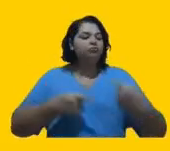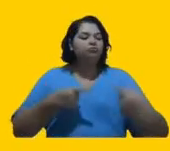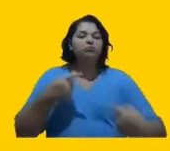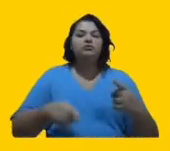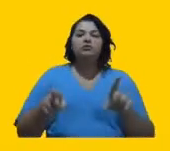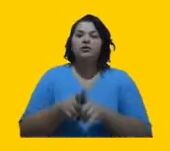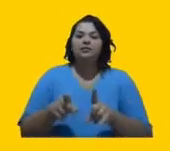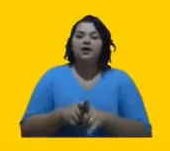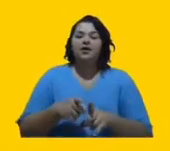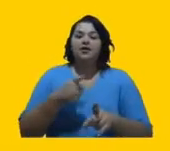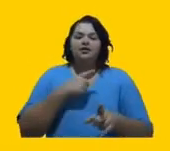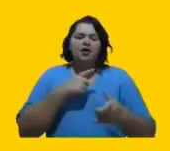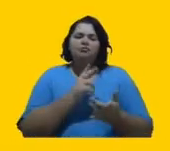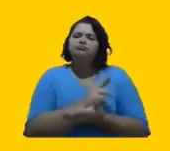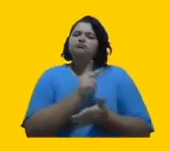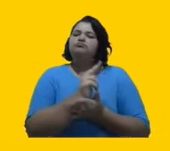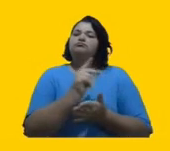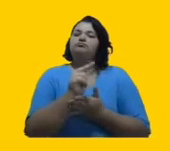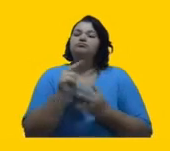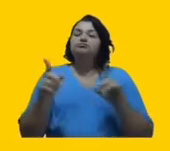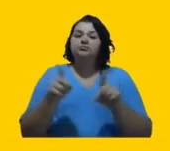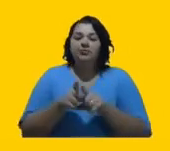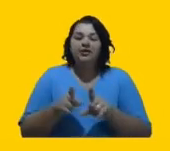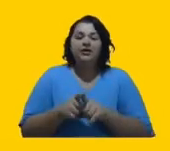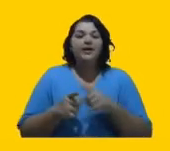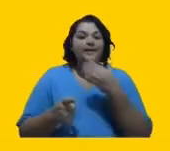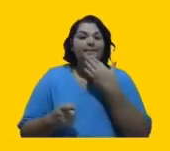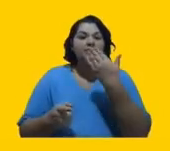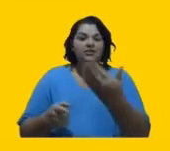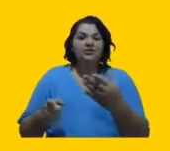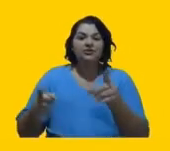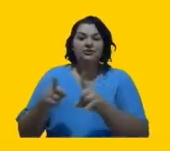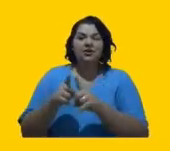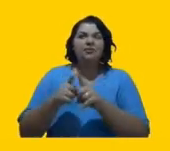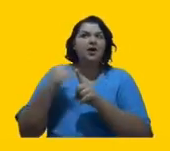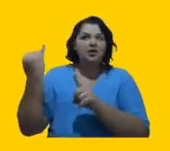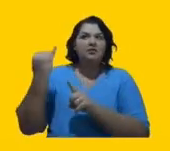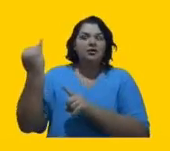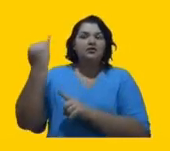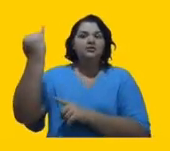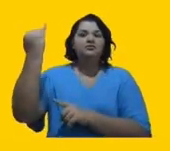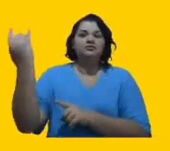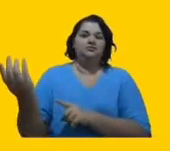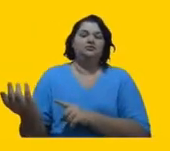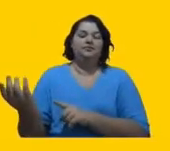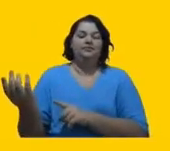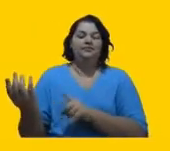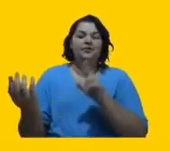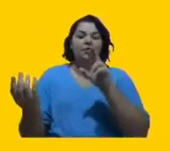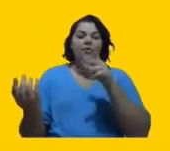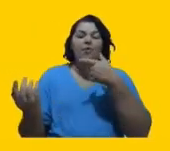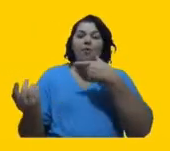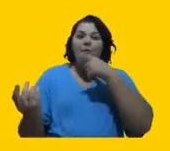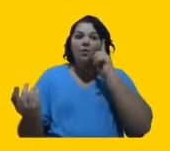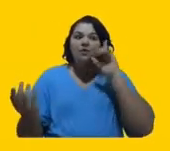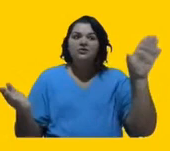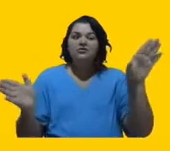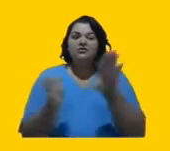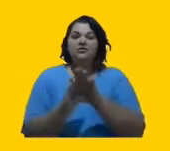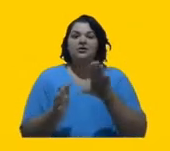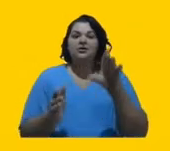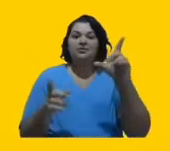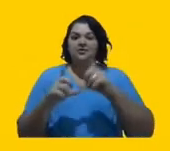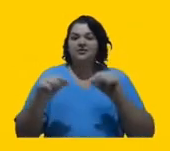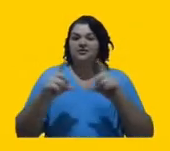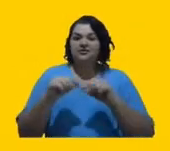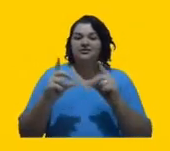nossas peças protocoladas, os pedidos nos autos. Essa semana, eu cheguei ontem de Brasília, passei toda a semana